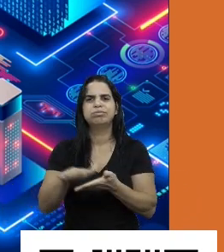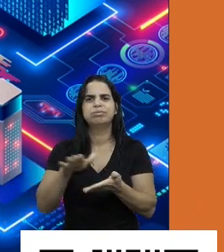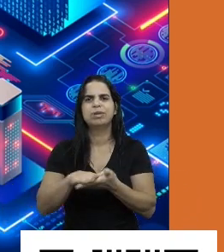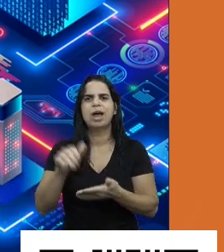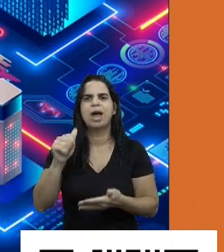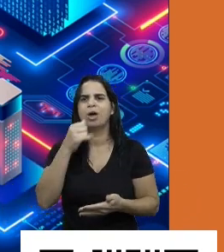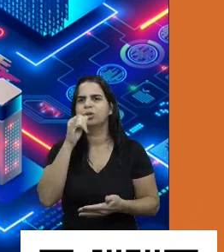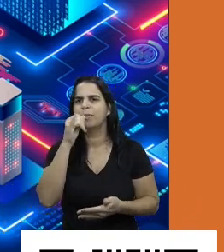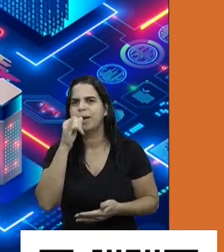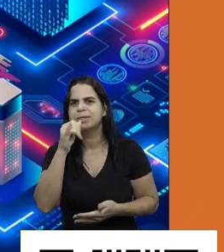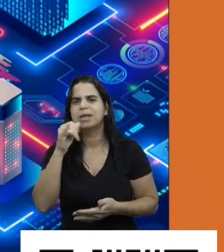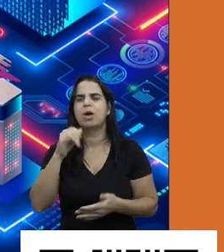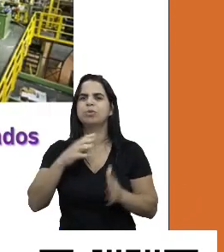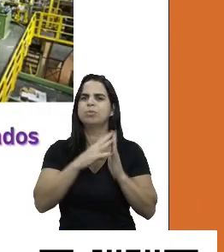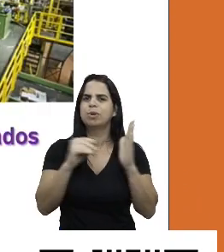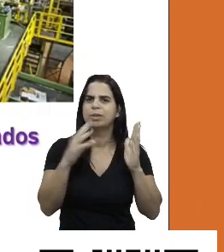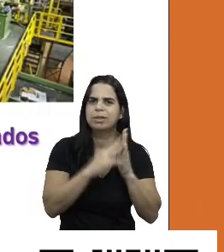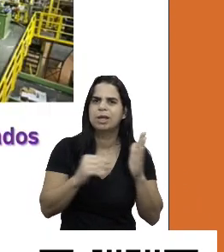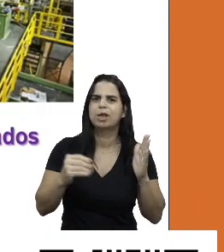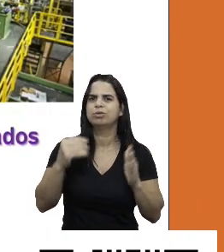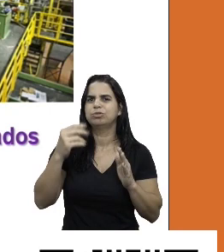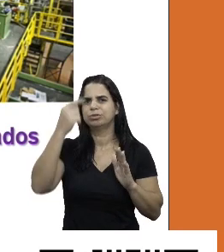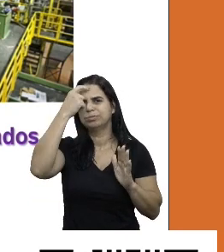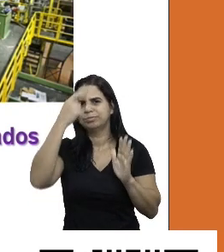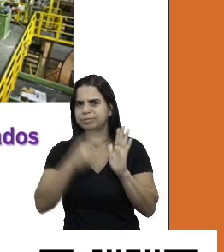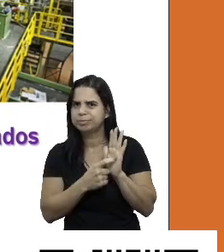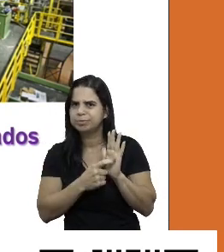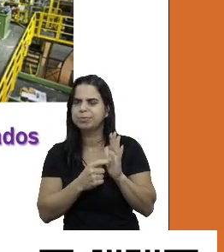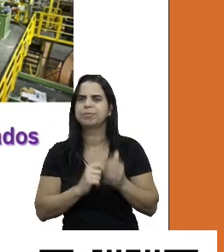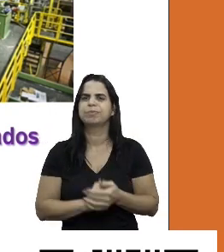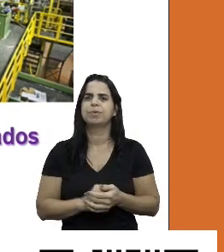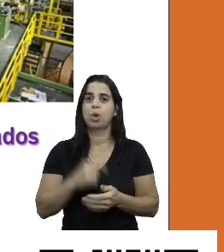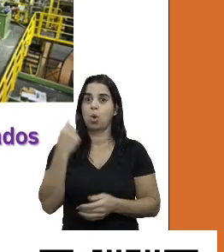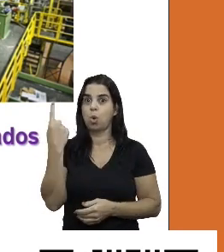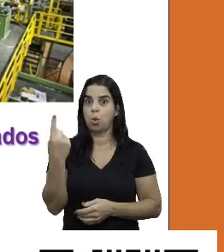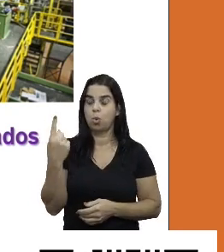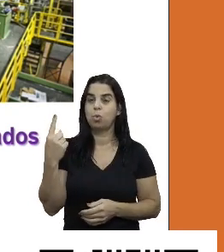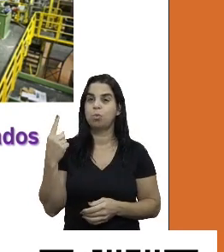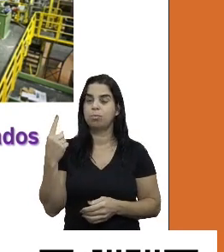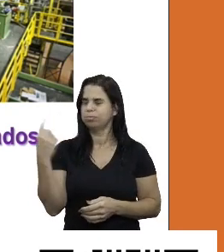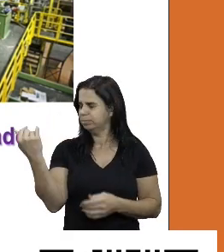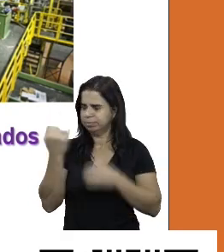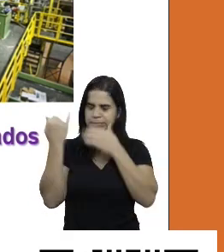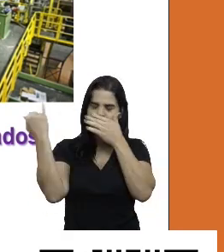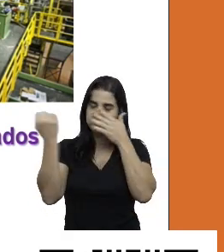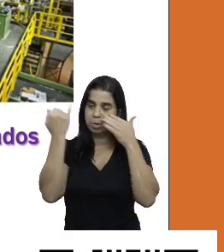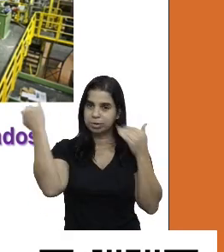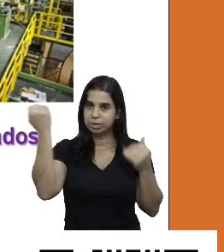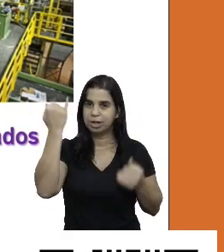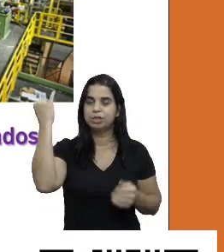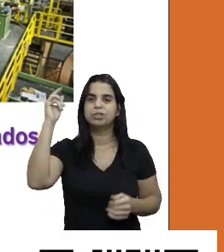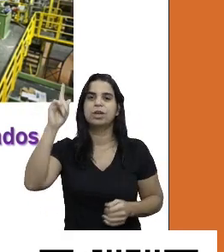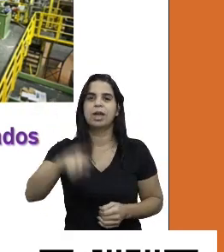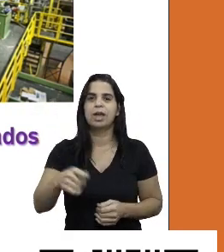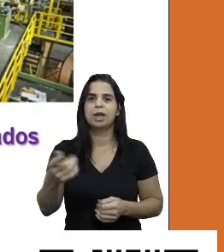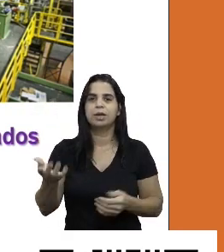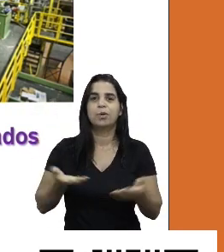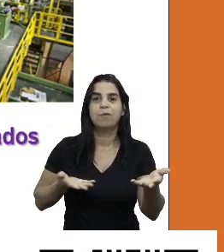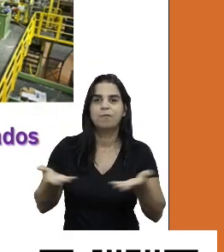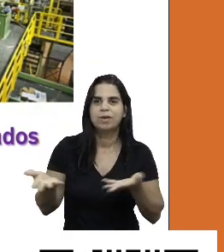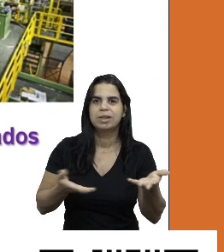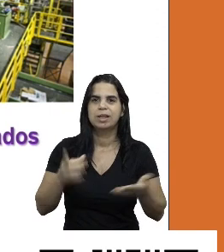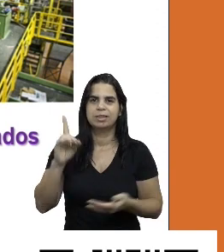produtização de modelos de inteligência artificial um ponto extremamente importante é a governança de dados Então